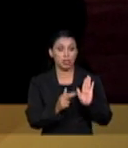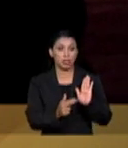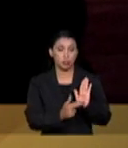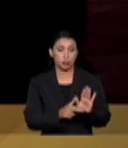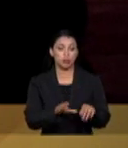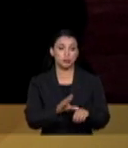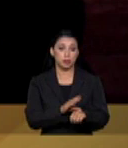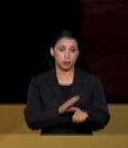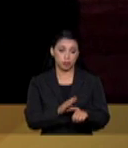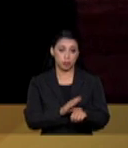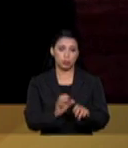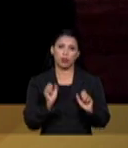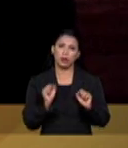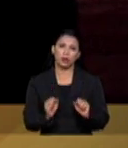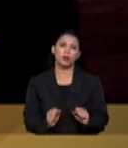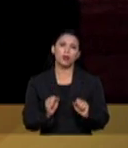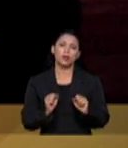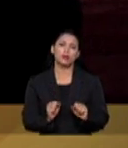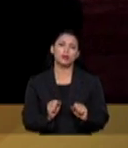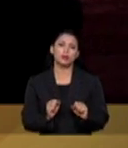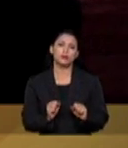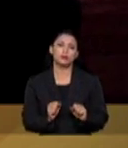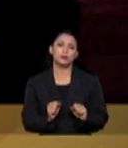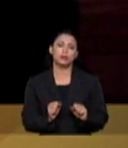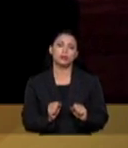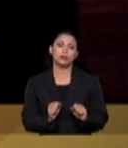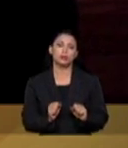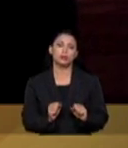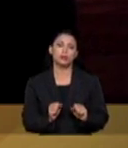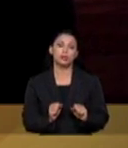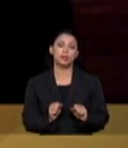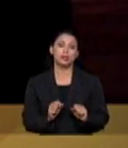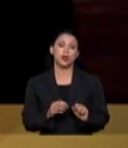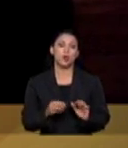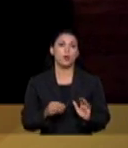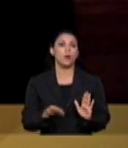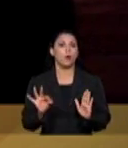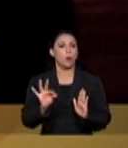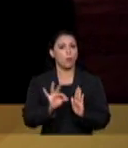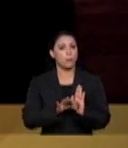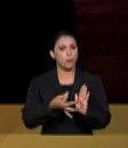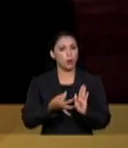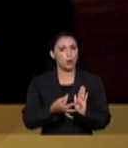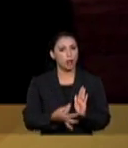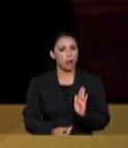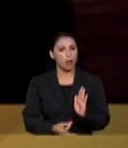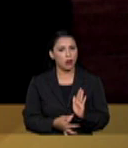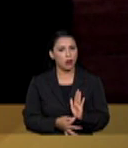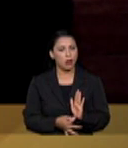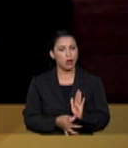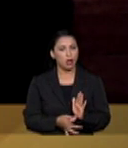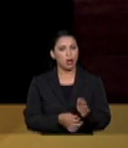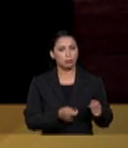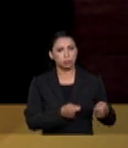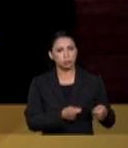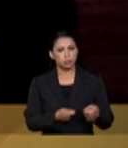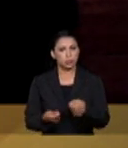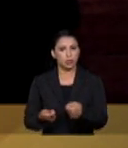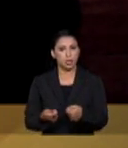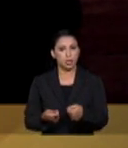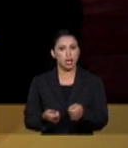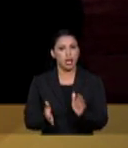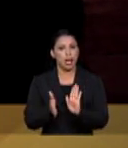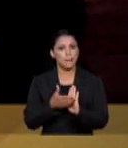funcional pode levar a recusa em homologar a demarcação proposta pela Funai e